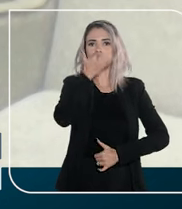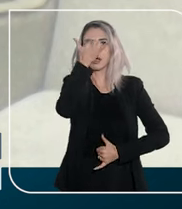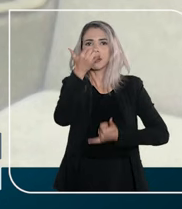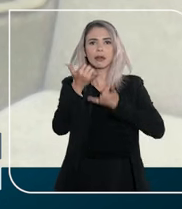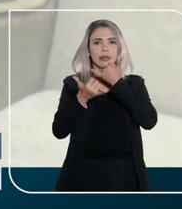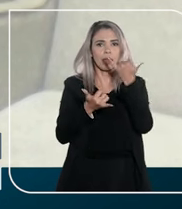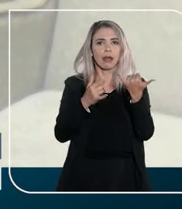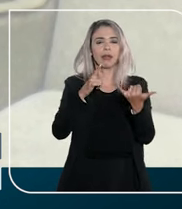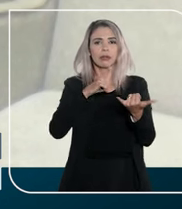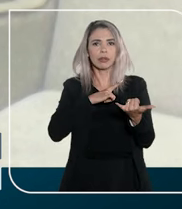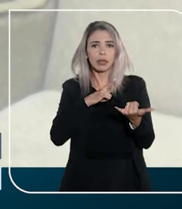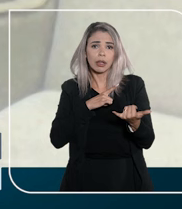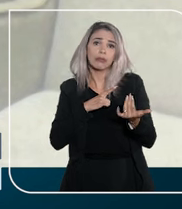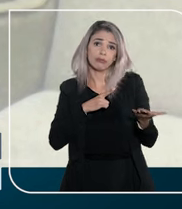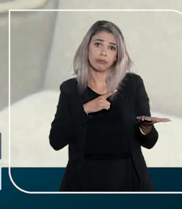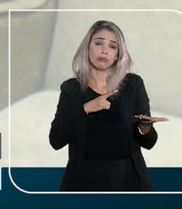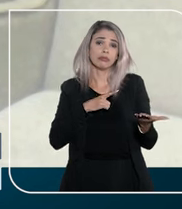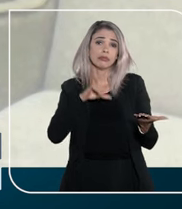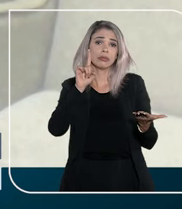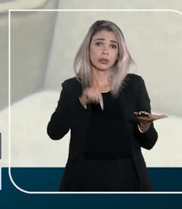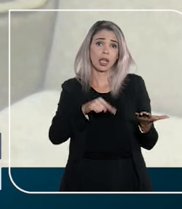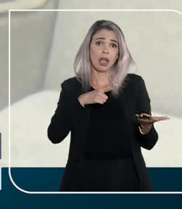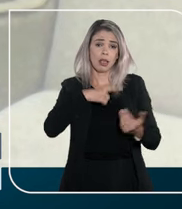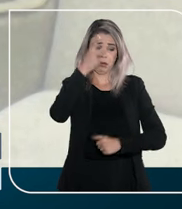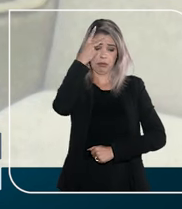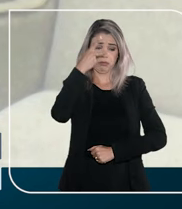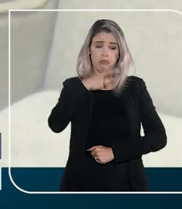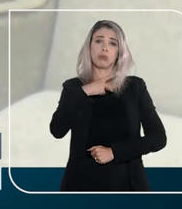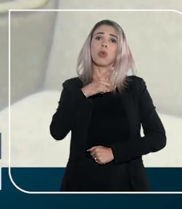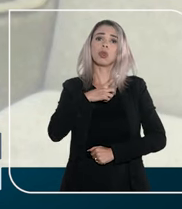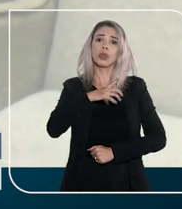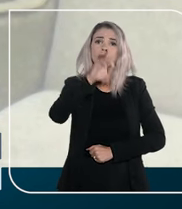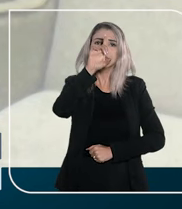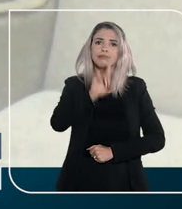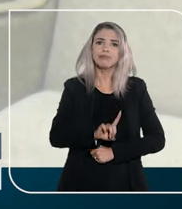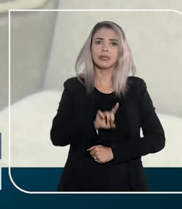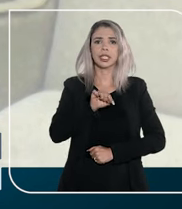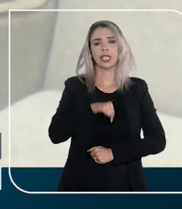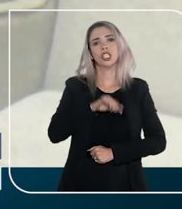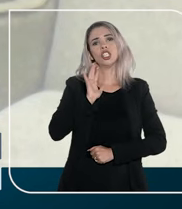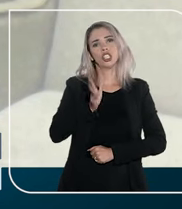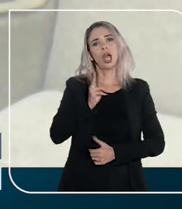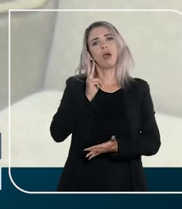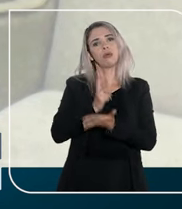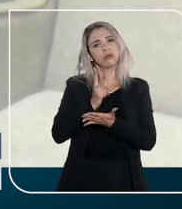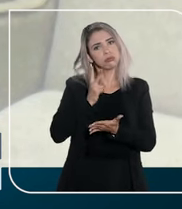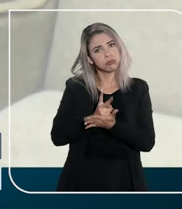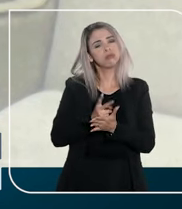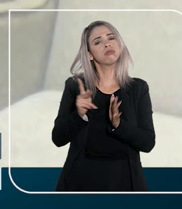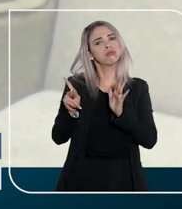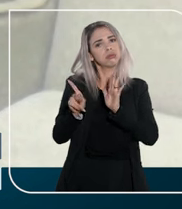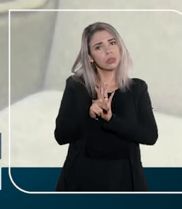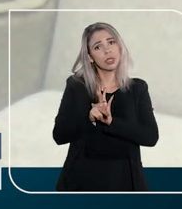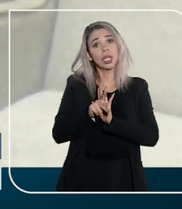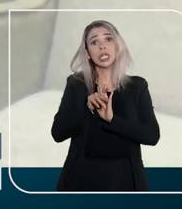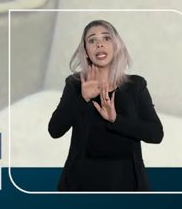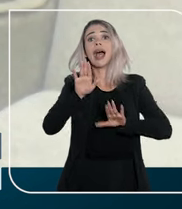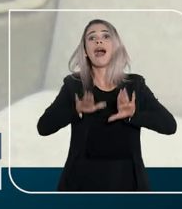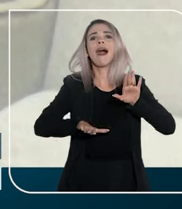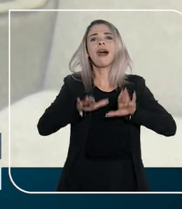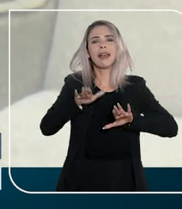situação que aparentemente lhe confere um bom direito, que ele já possa continuar no concurso, inclusive, se for o